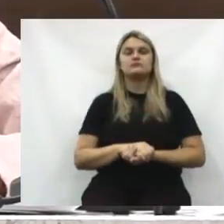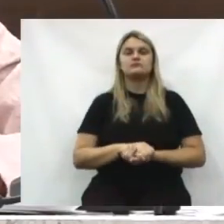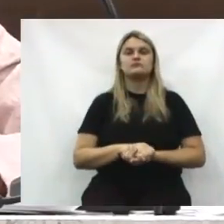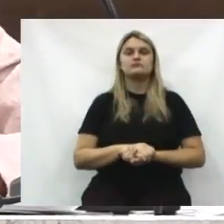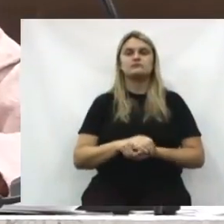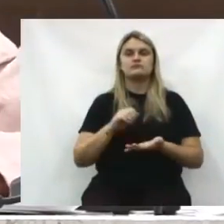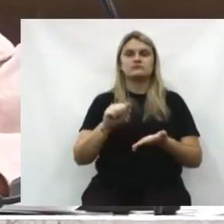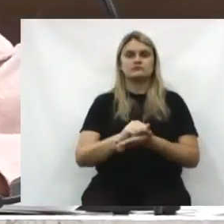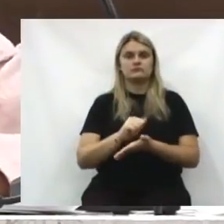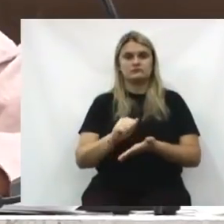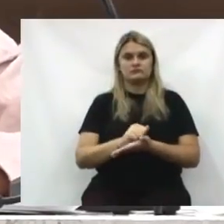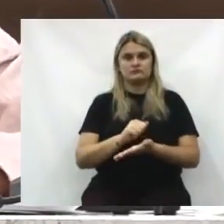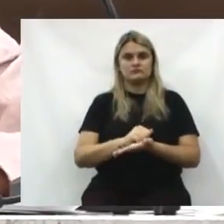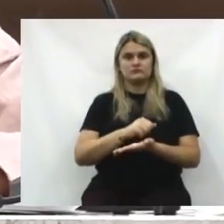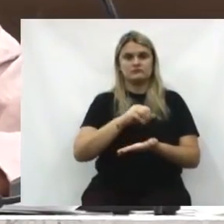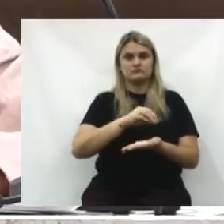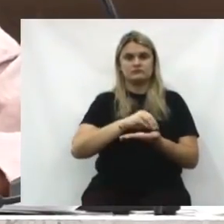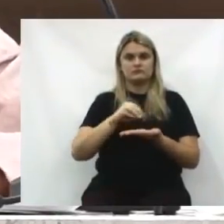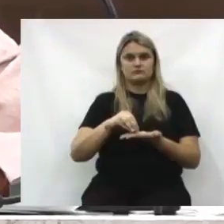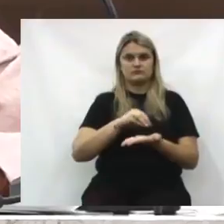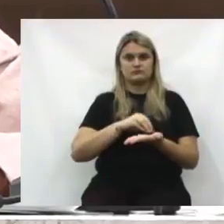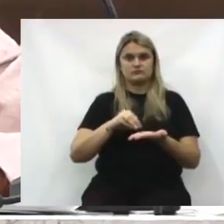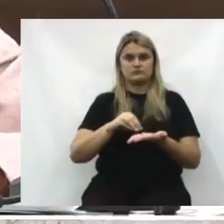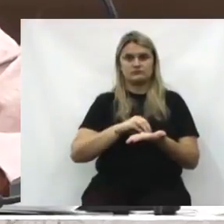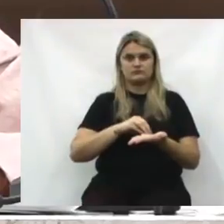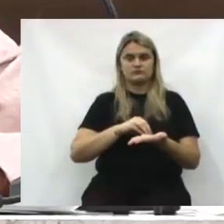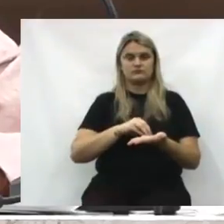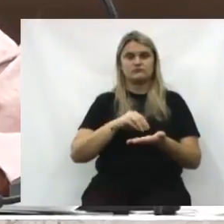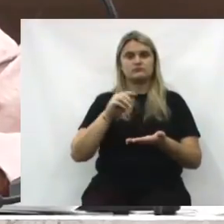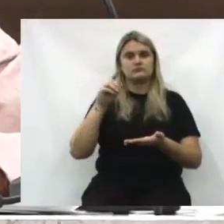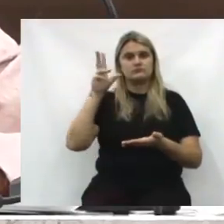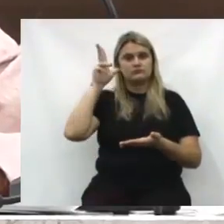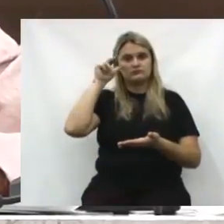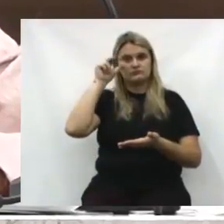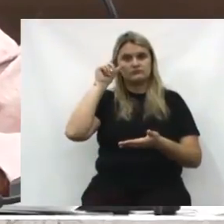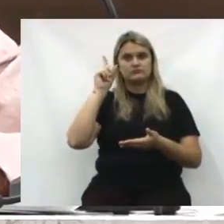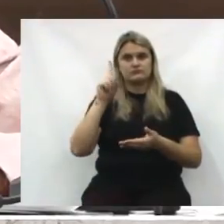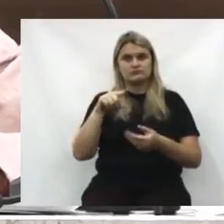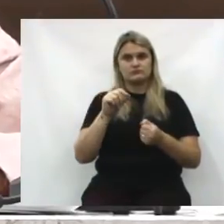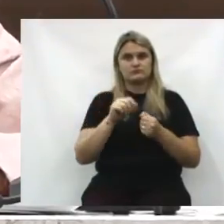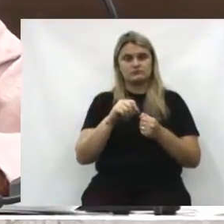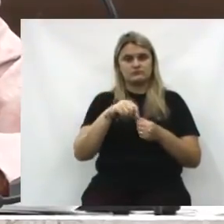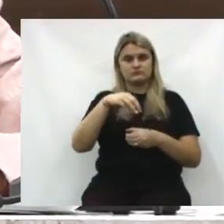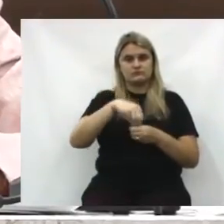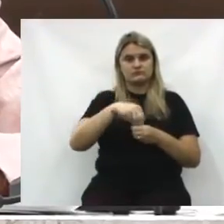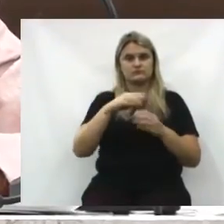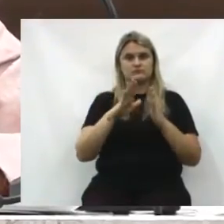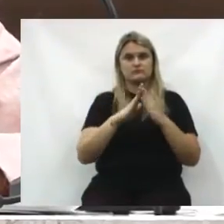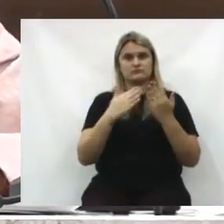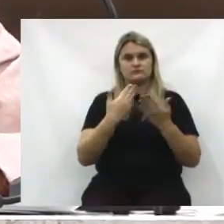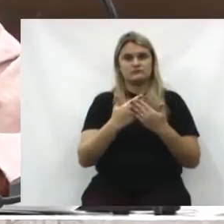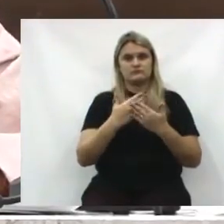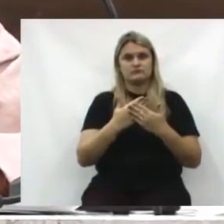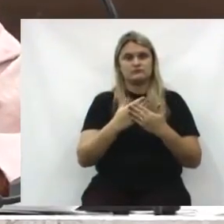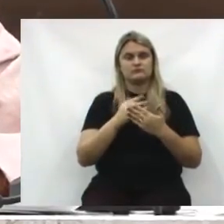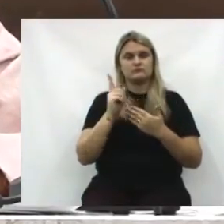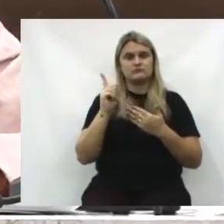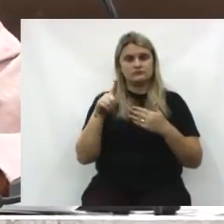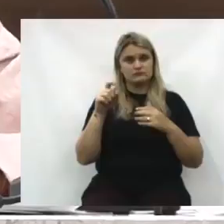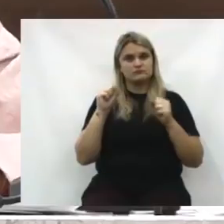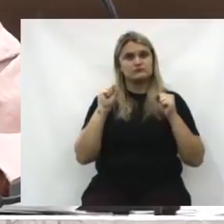em matemática. Atividade enxadrística realiza no contexto